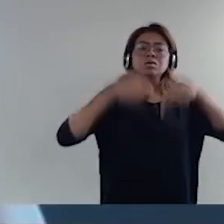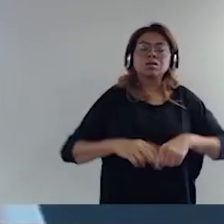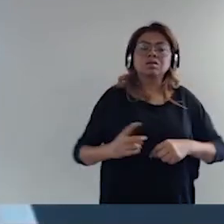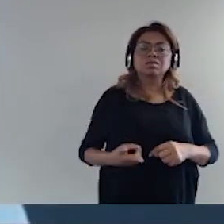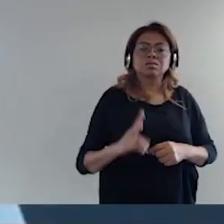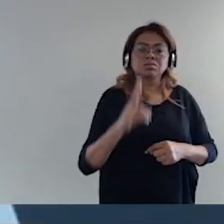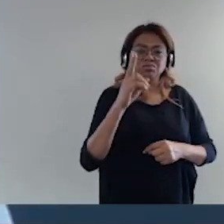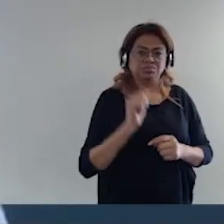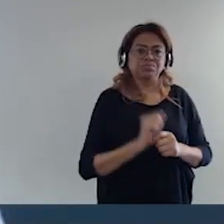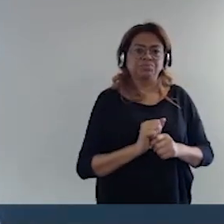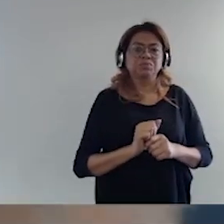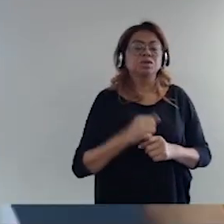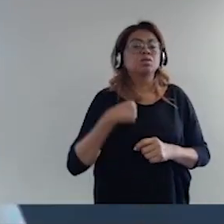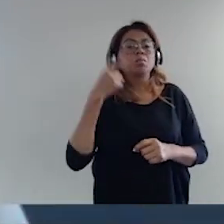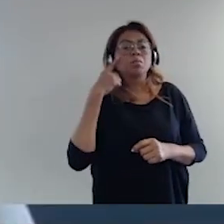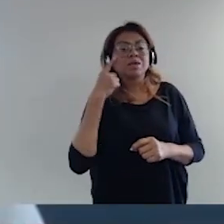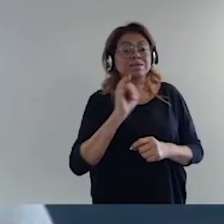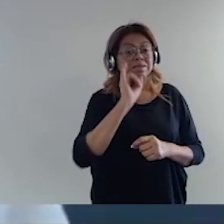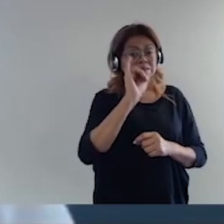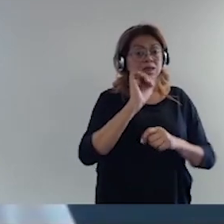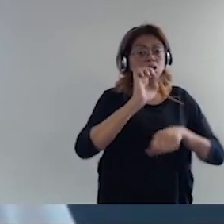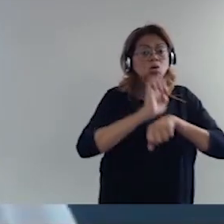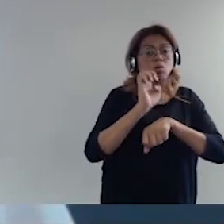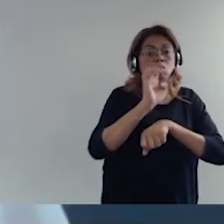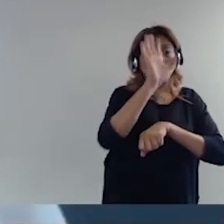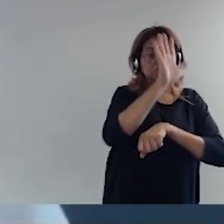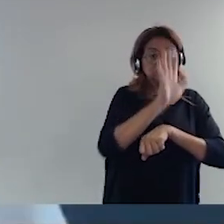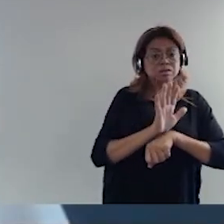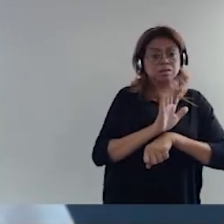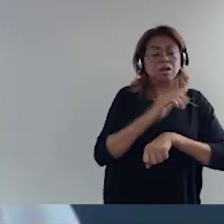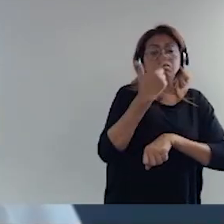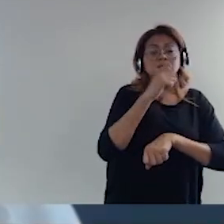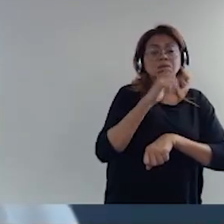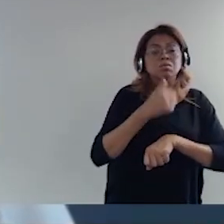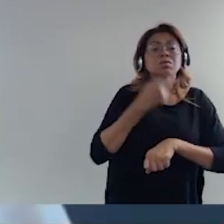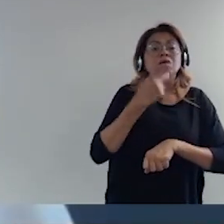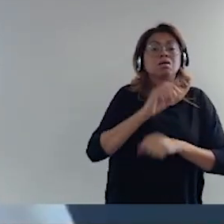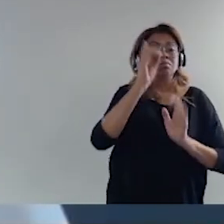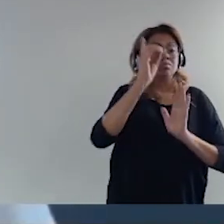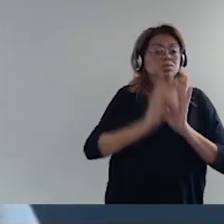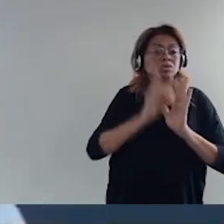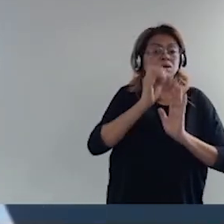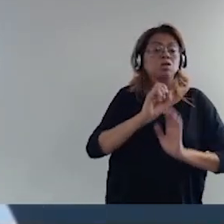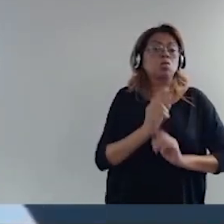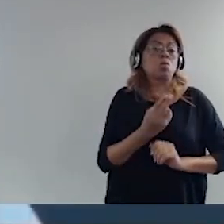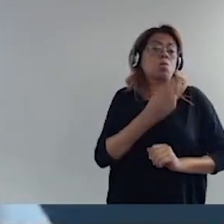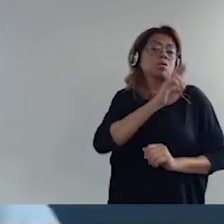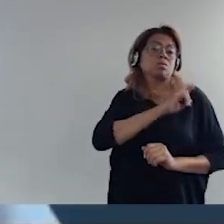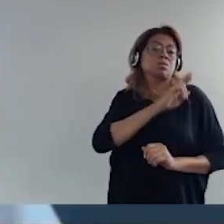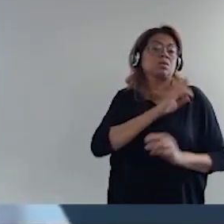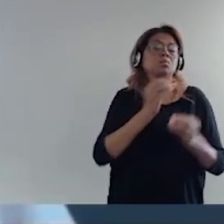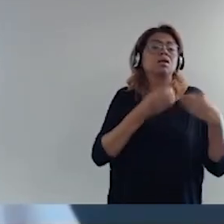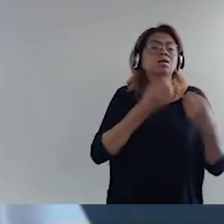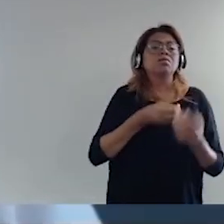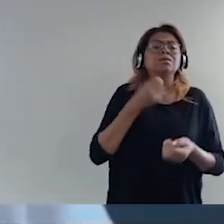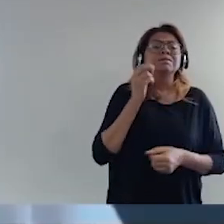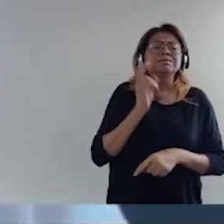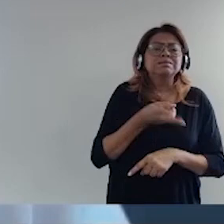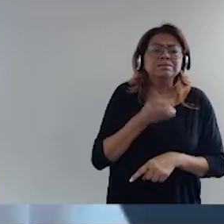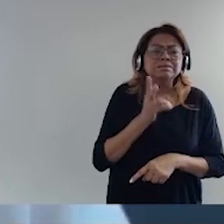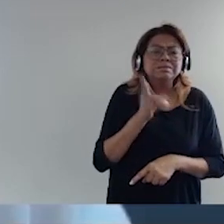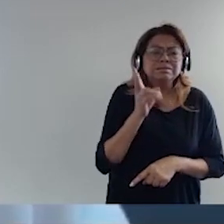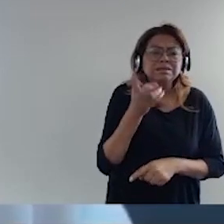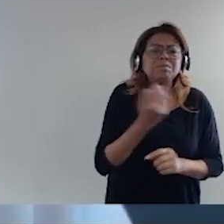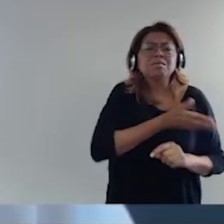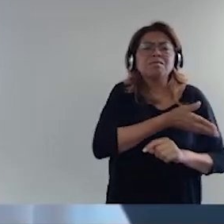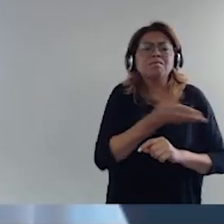pena, imagine, um estado ou um município que não é autônomo sob o ponto de vista financeiro, ele tem de comparecer com o pires na mão, pedindo: